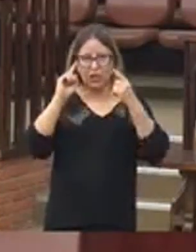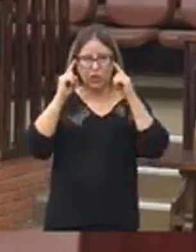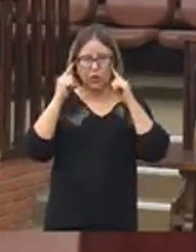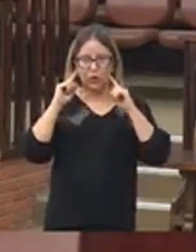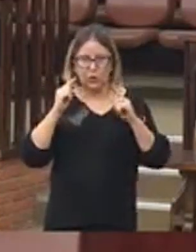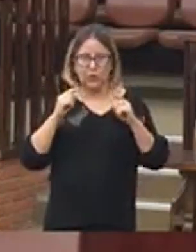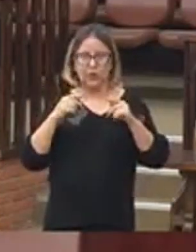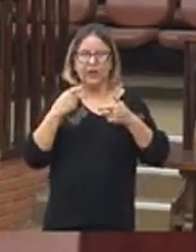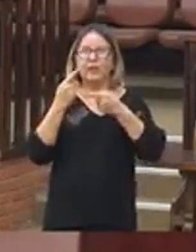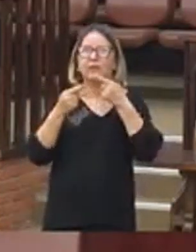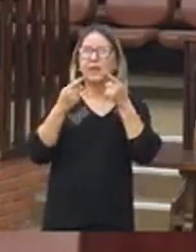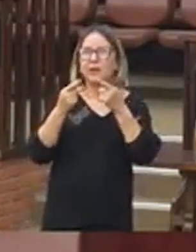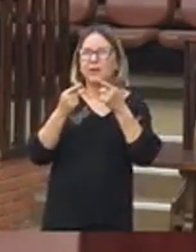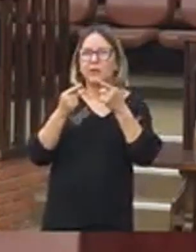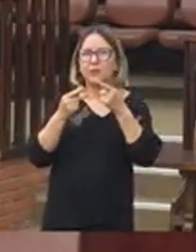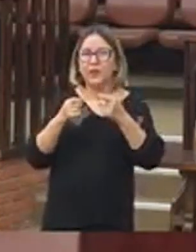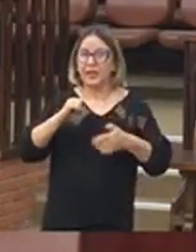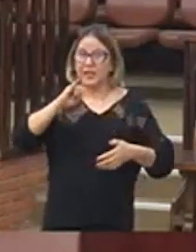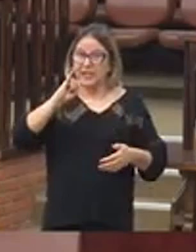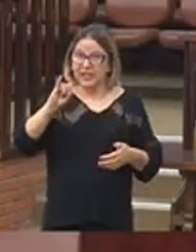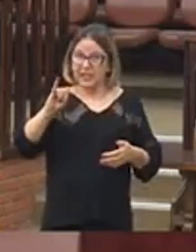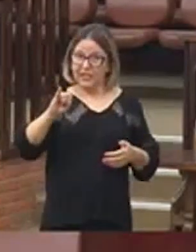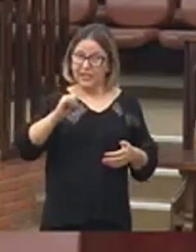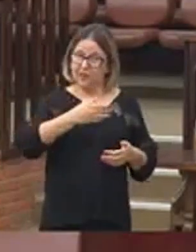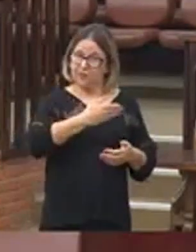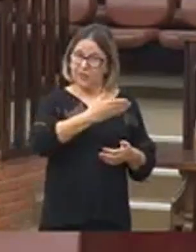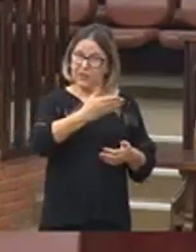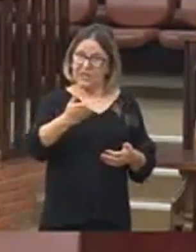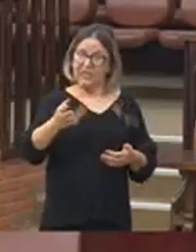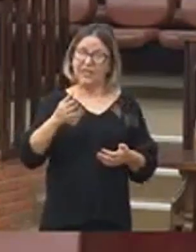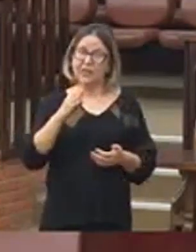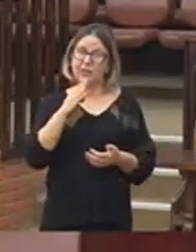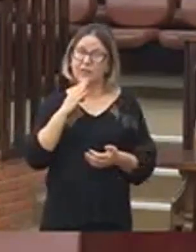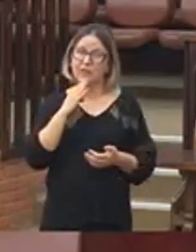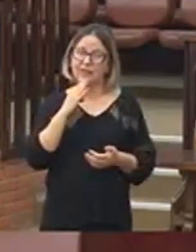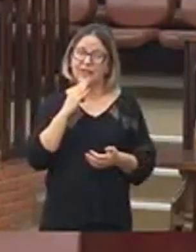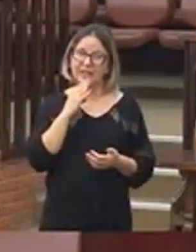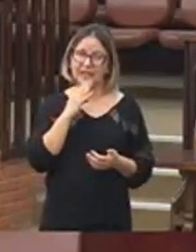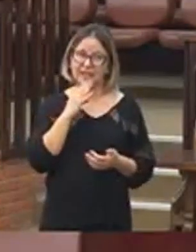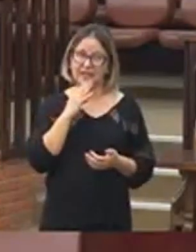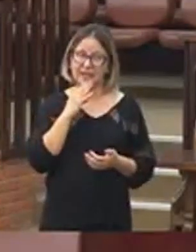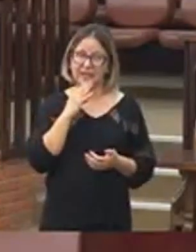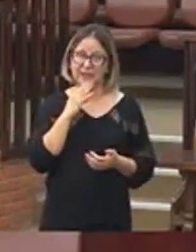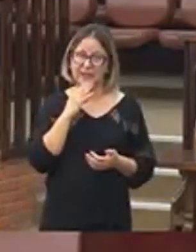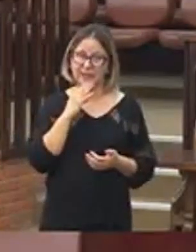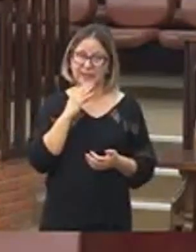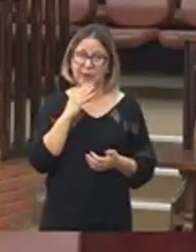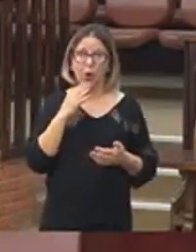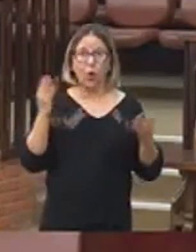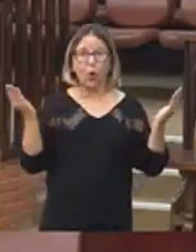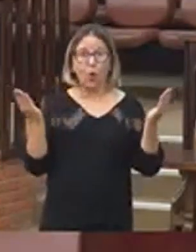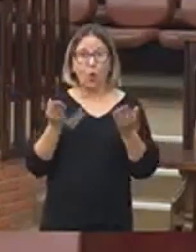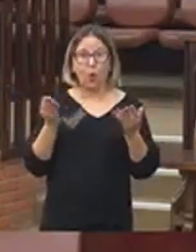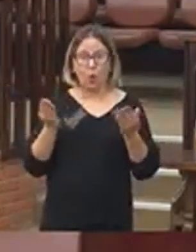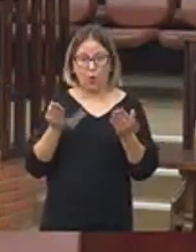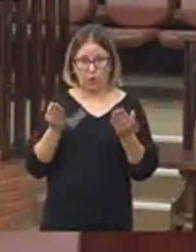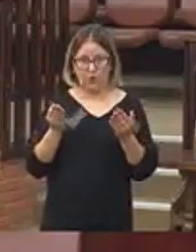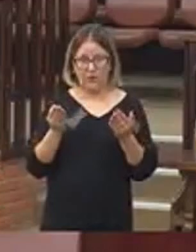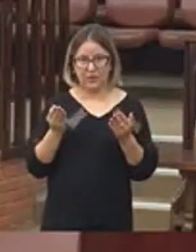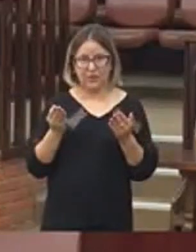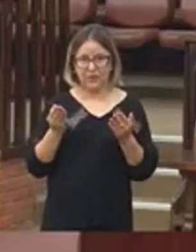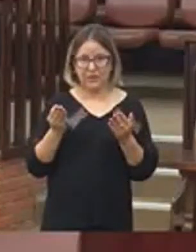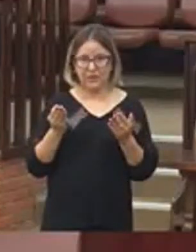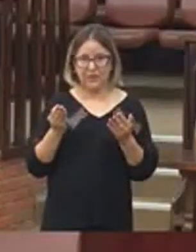dizia, se conheceras por ti mesmo, ainda hoje, o que é devido